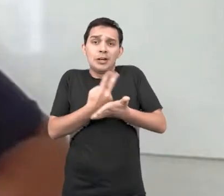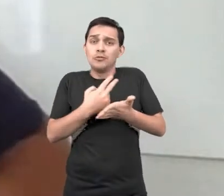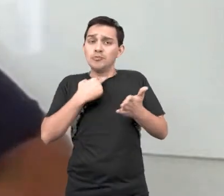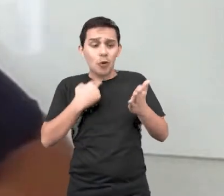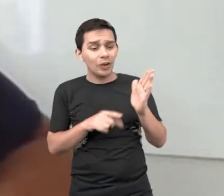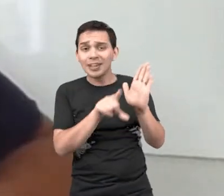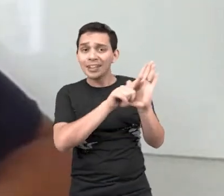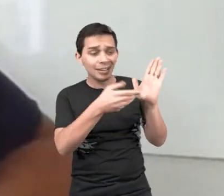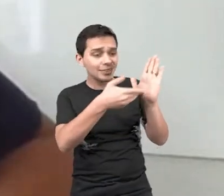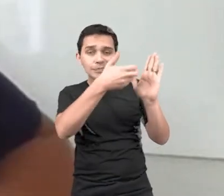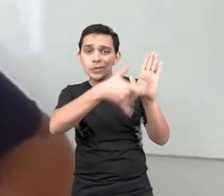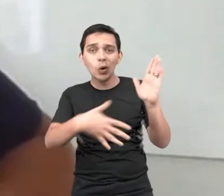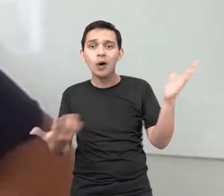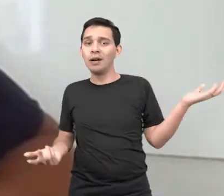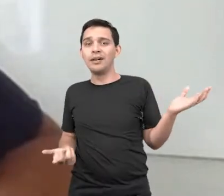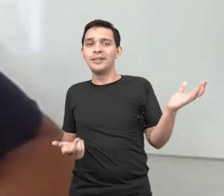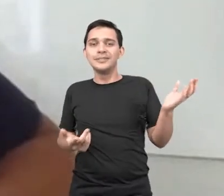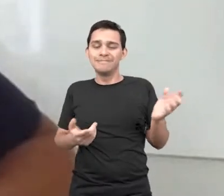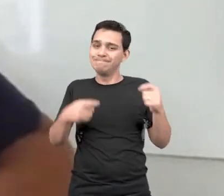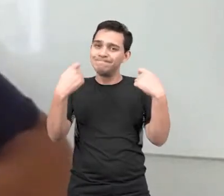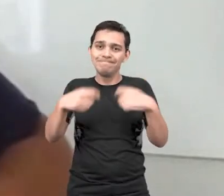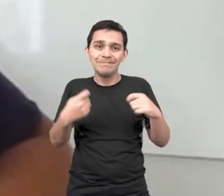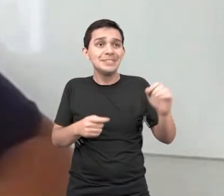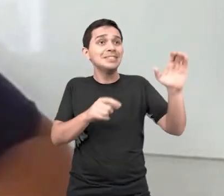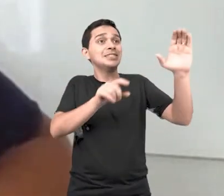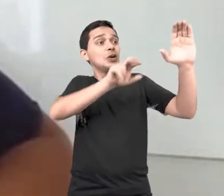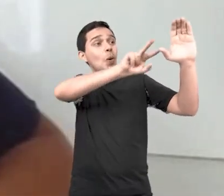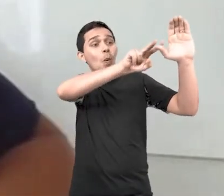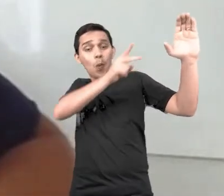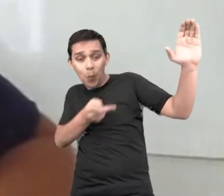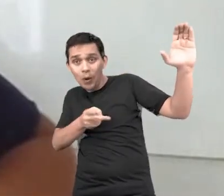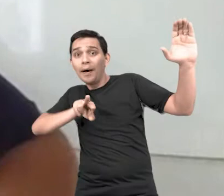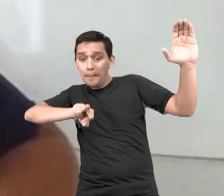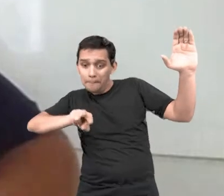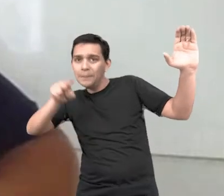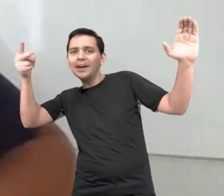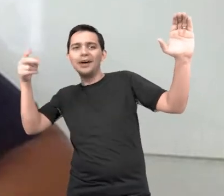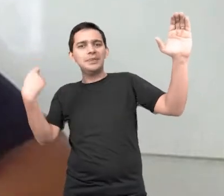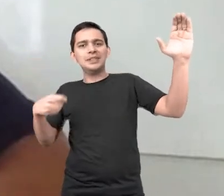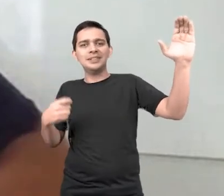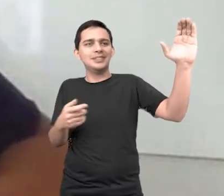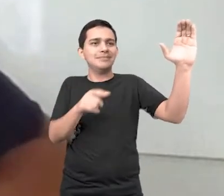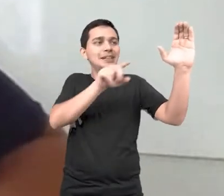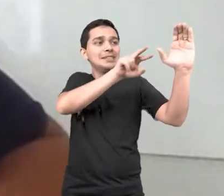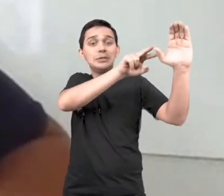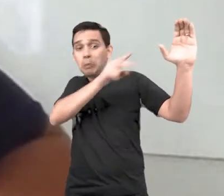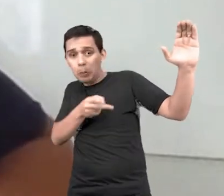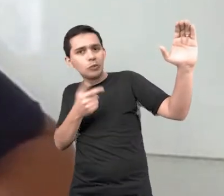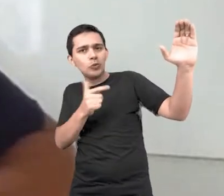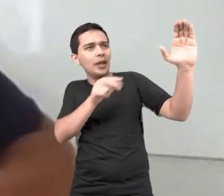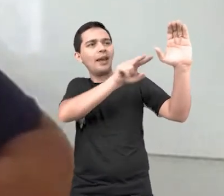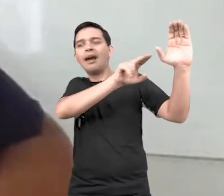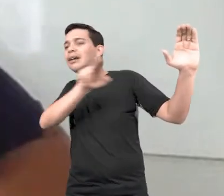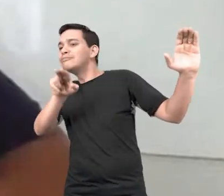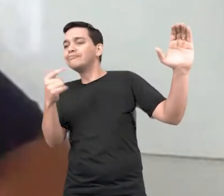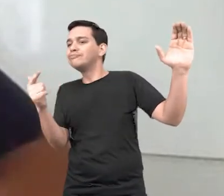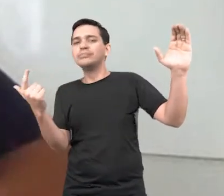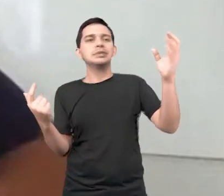viola absolutamente a possibilidade de gestão desses recursos, né, de aplicação